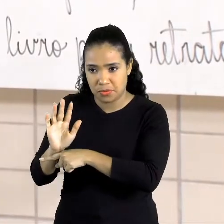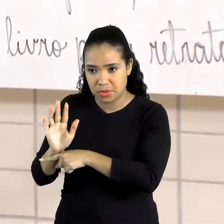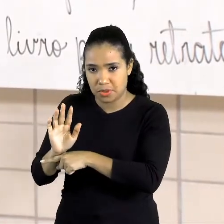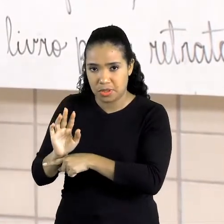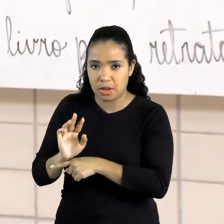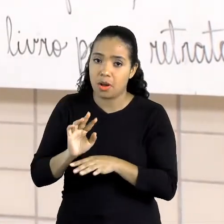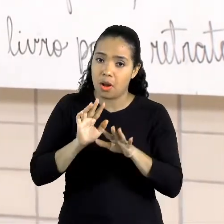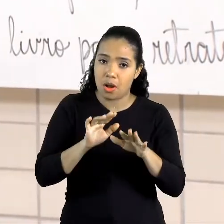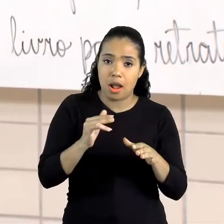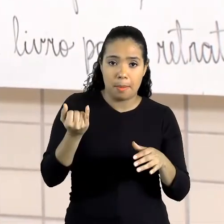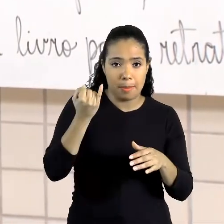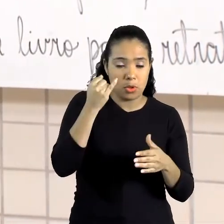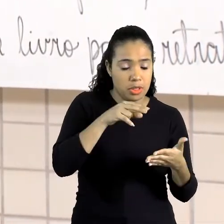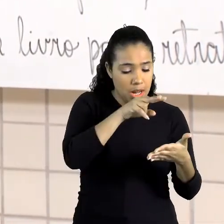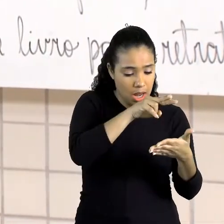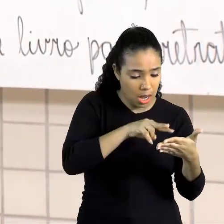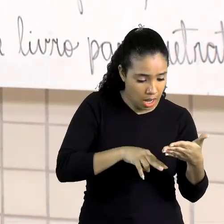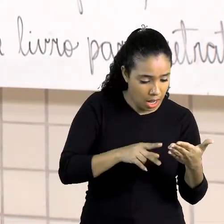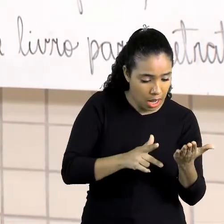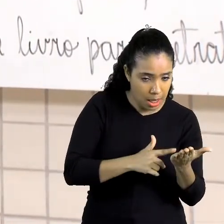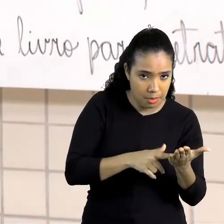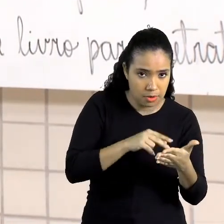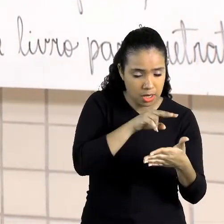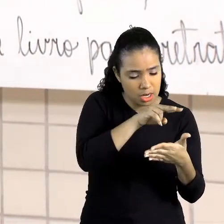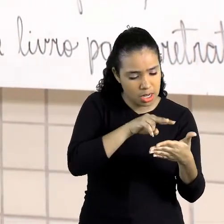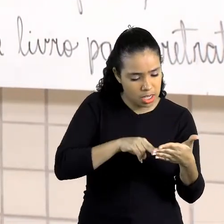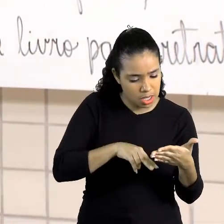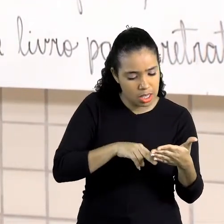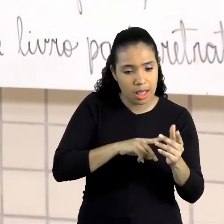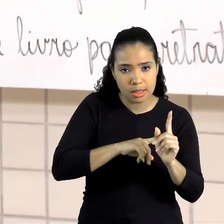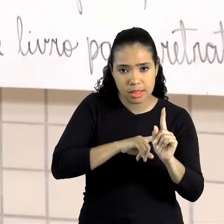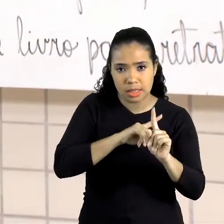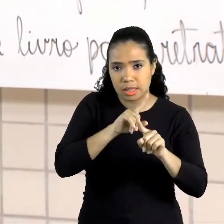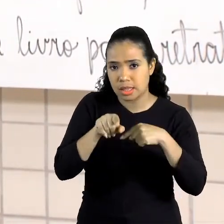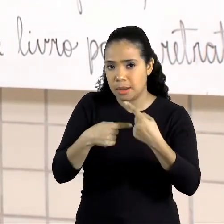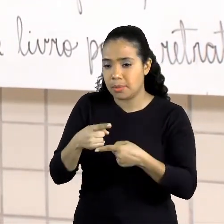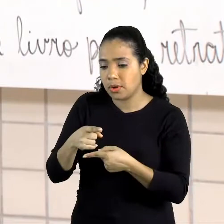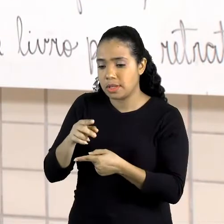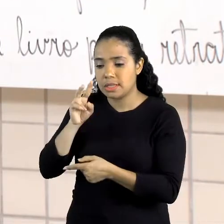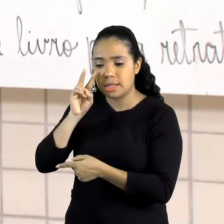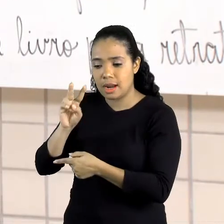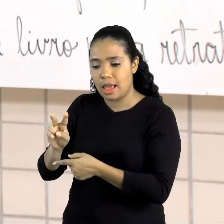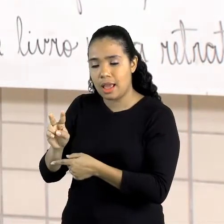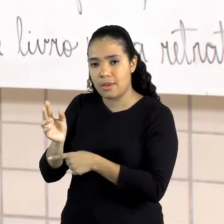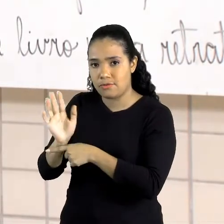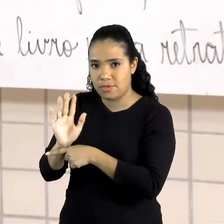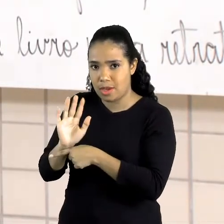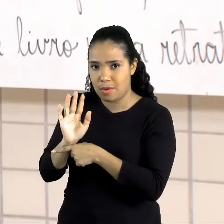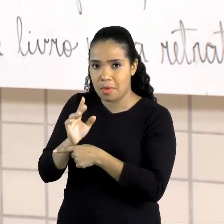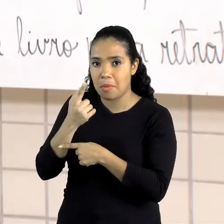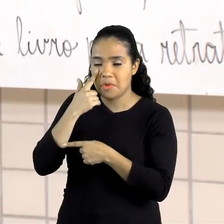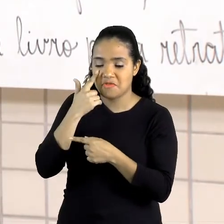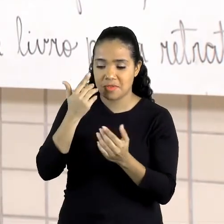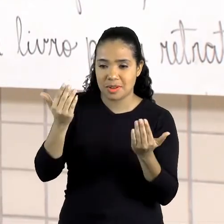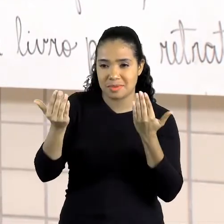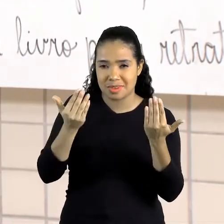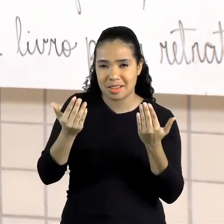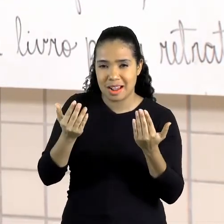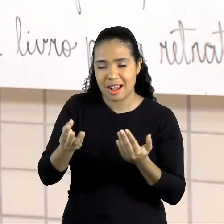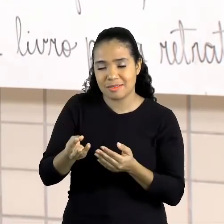ler um livro e depois assistir a um filme sobre o mesmo, a versão, né? O filme sobre o livro que você leu enriquece